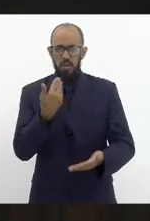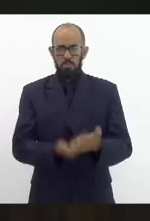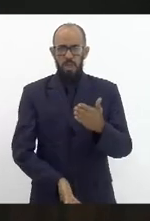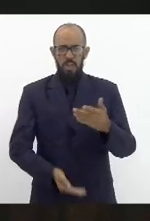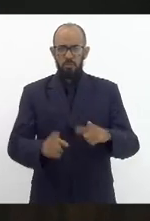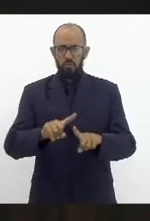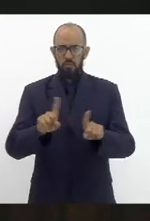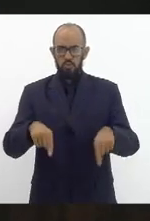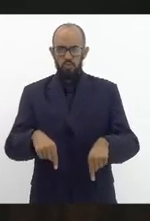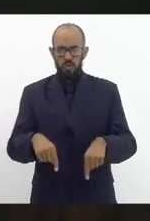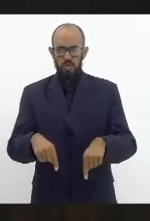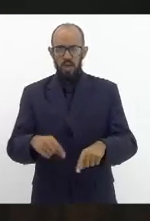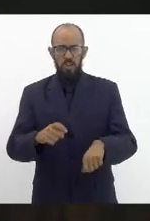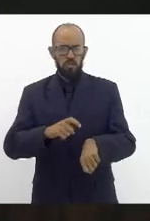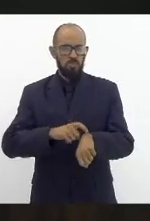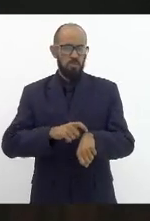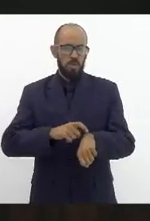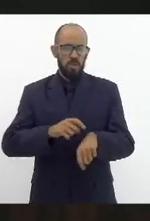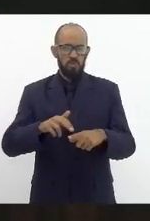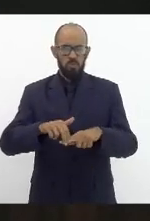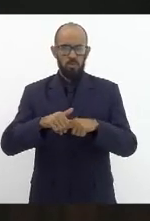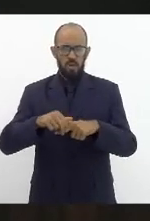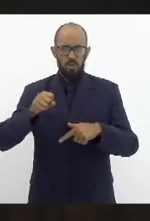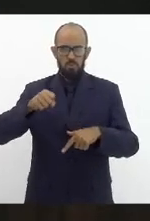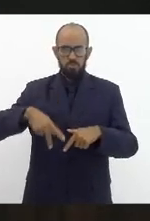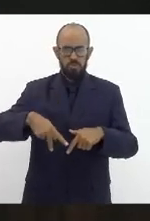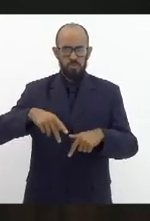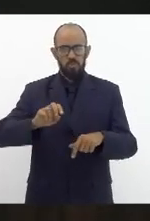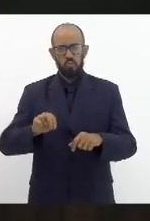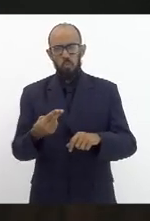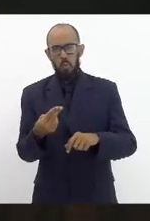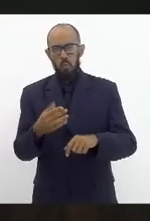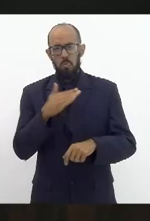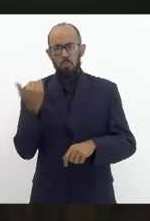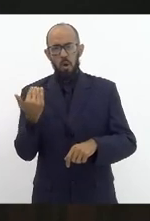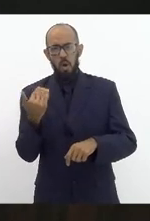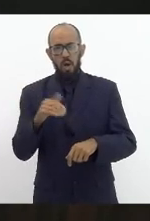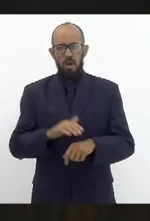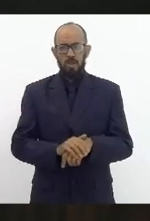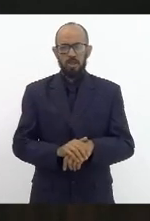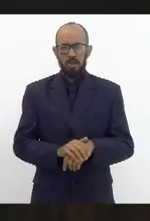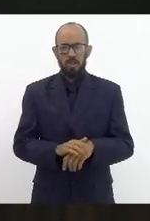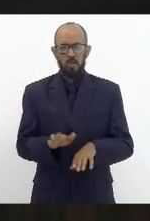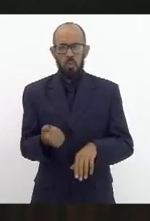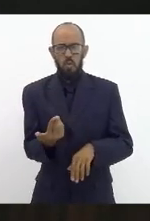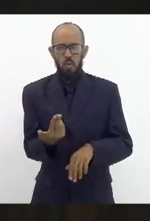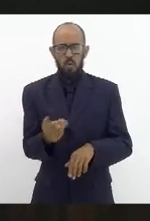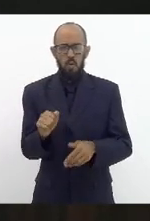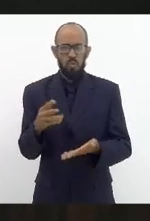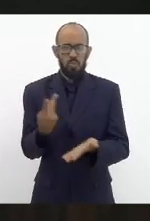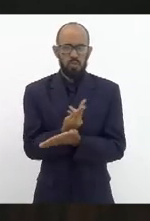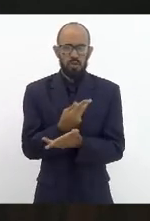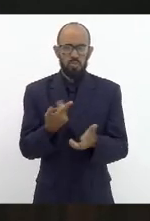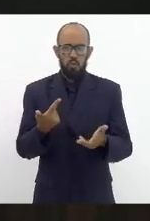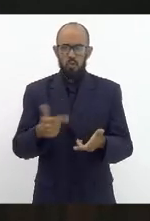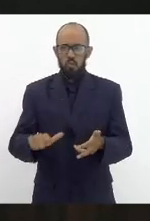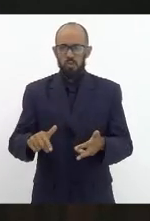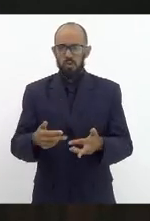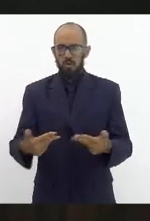momento, vai perdendo, ou o cara se aposenta, ou vem a falecer, ou acontece outro transtorno, e a gente não vai ter